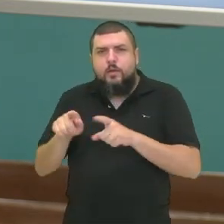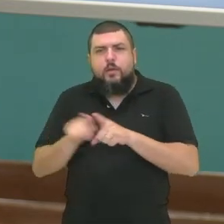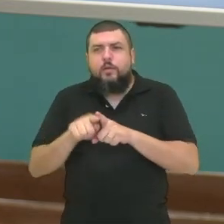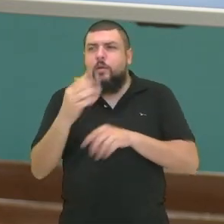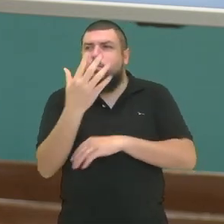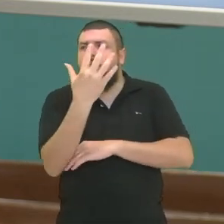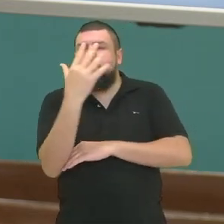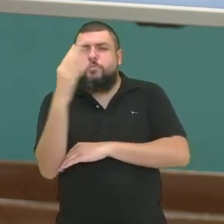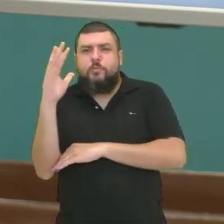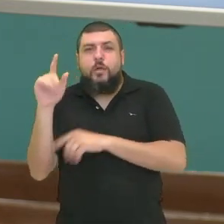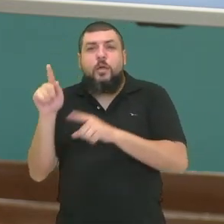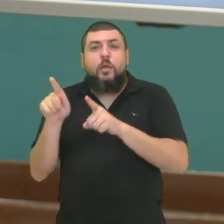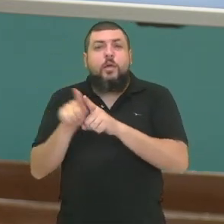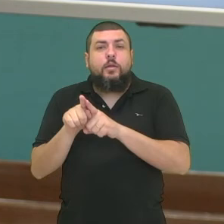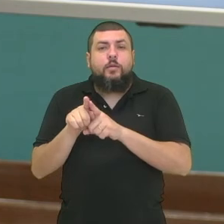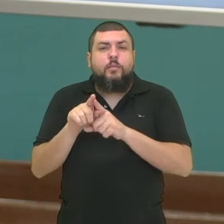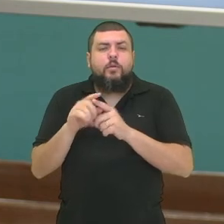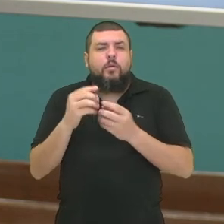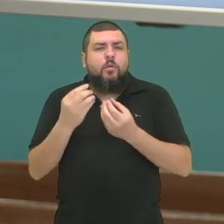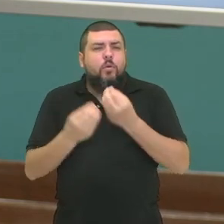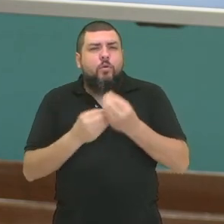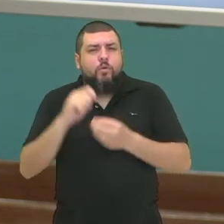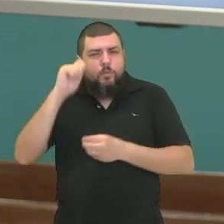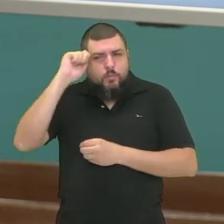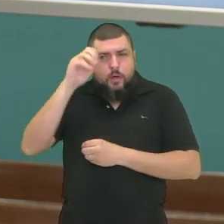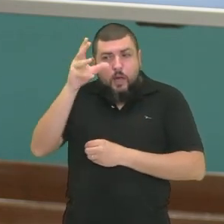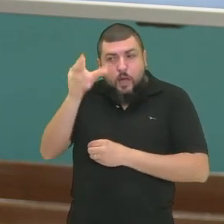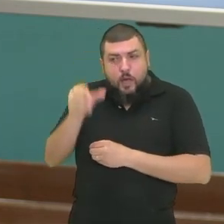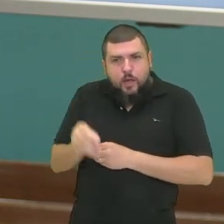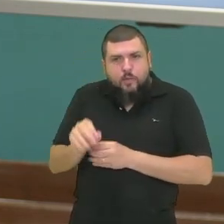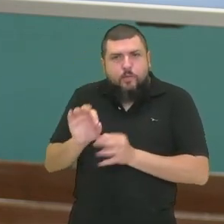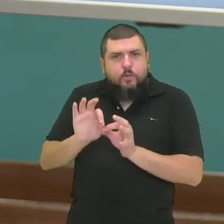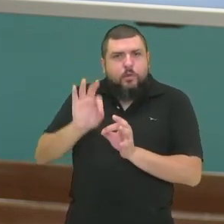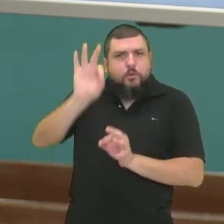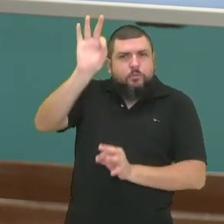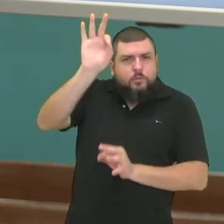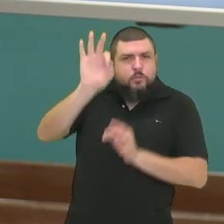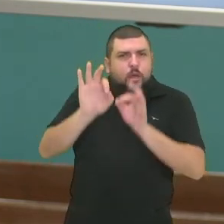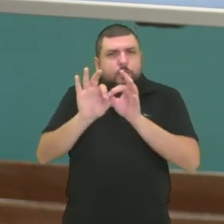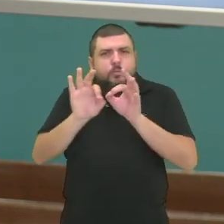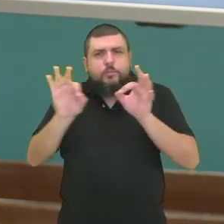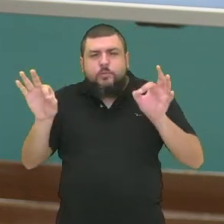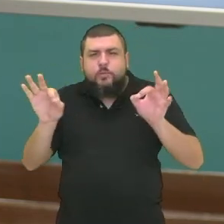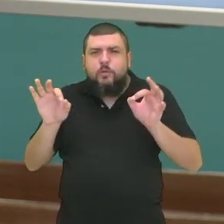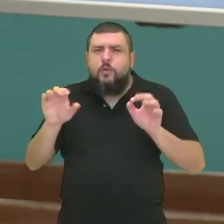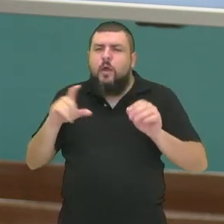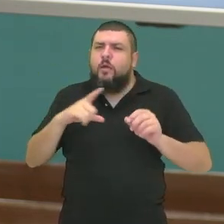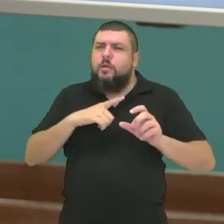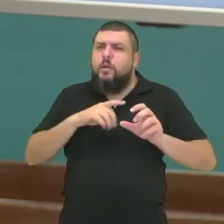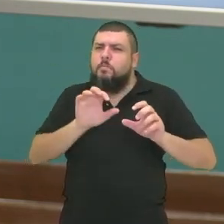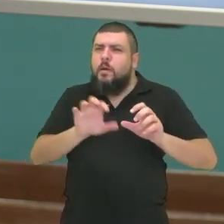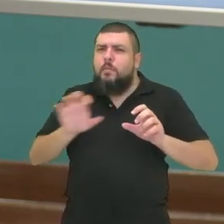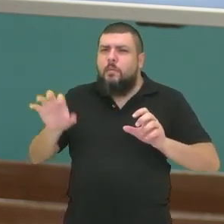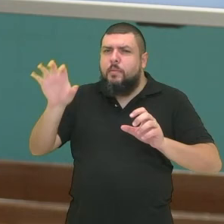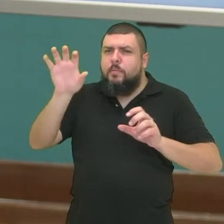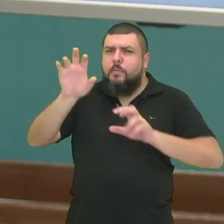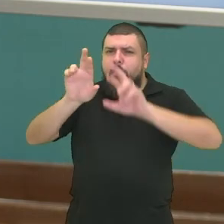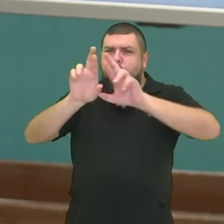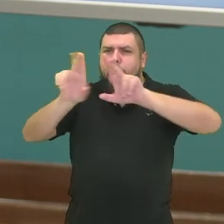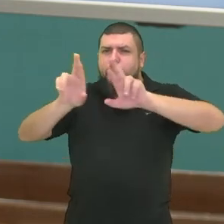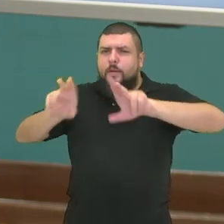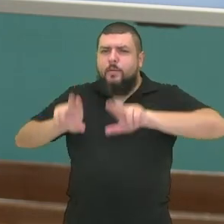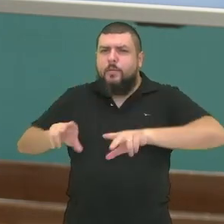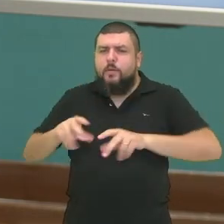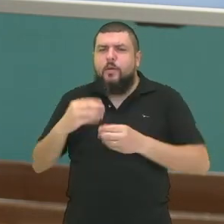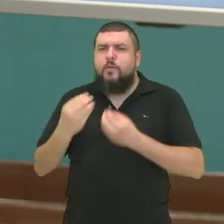vegetação e também você viu as latitudes diferentes e como que se distribui isso. Então os climas se distribuem e as vegetações também. Então qual a